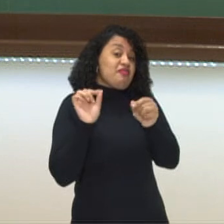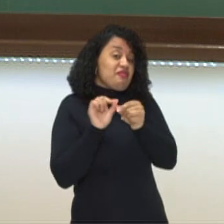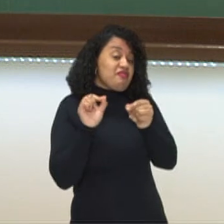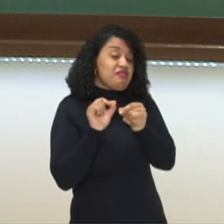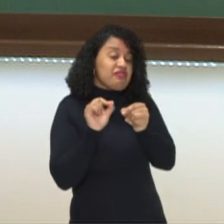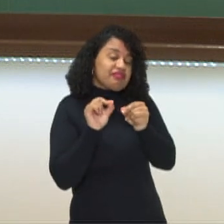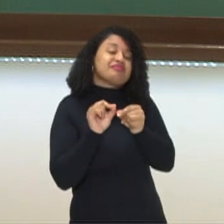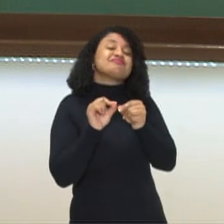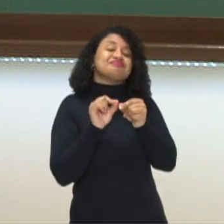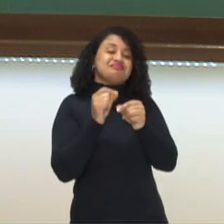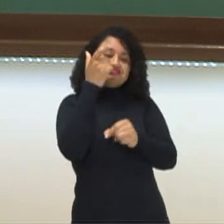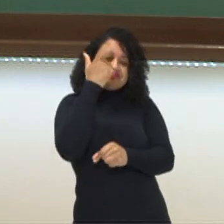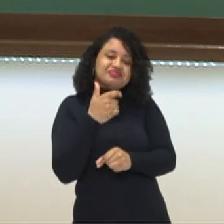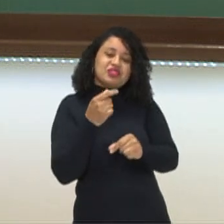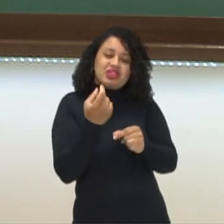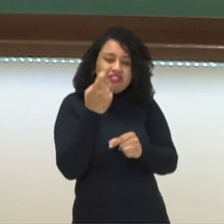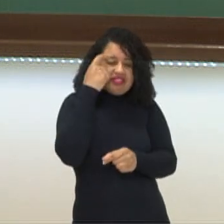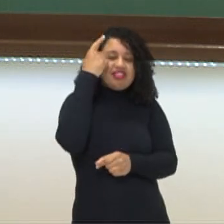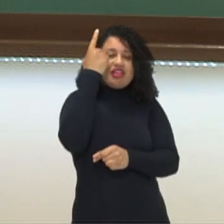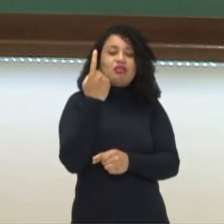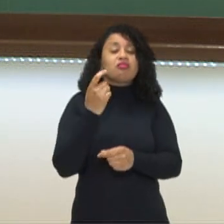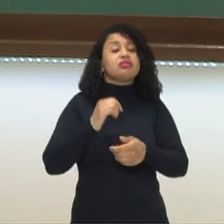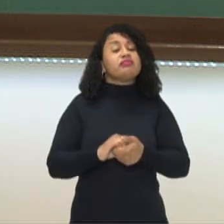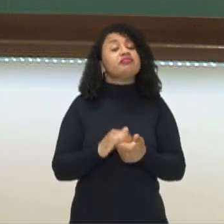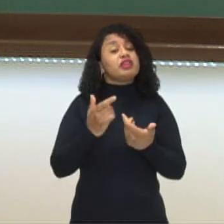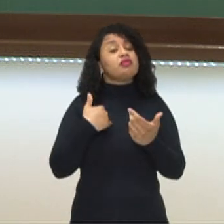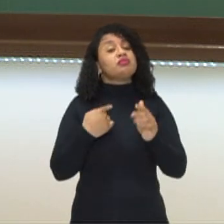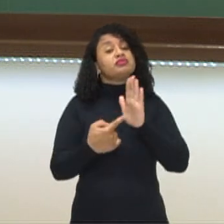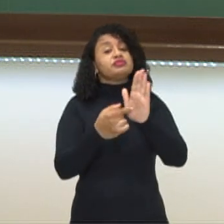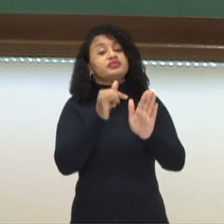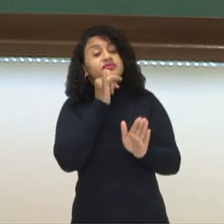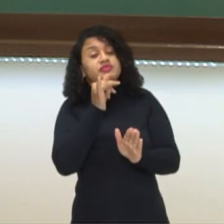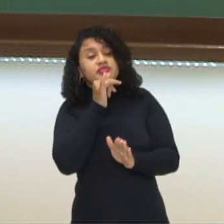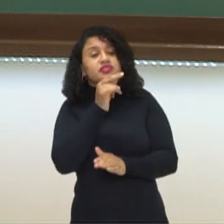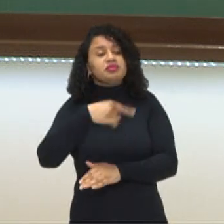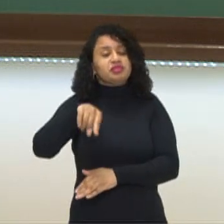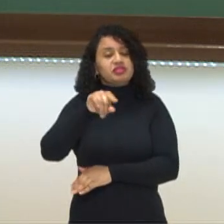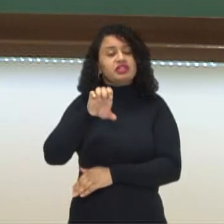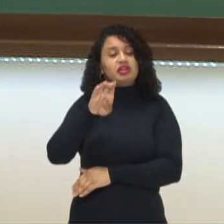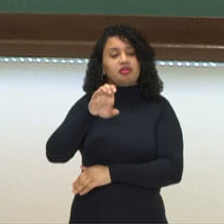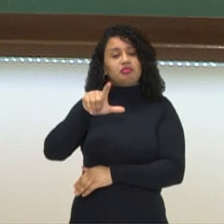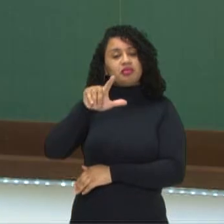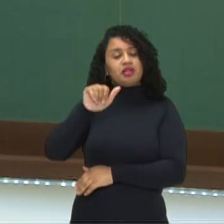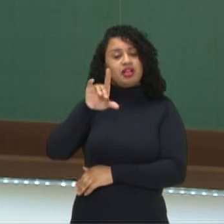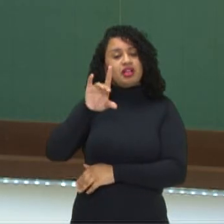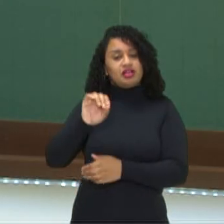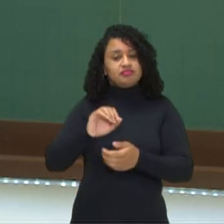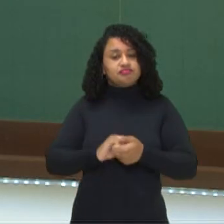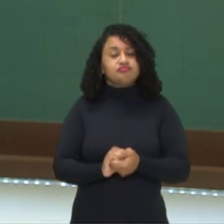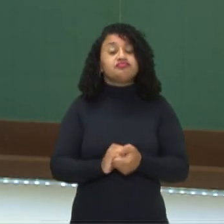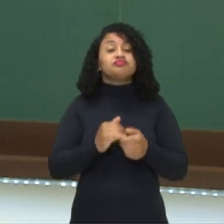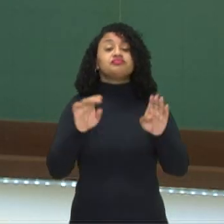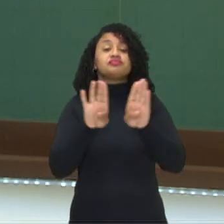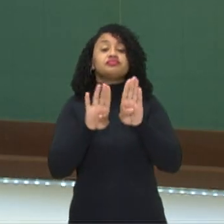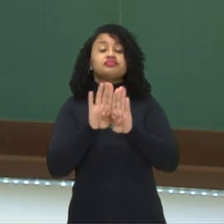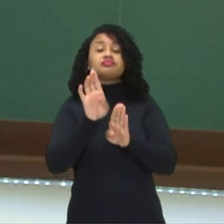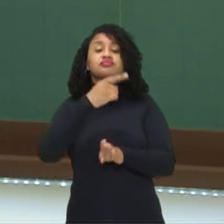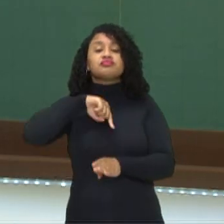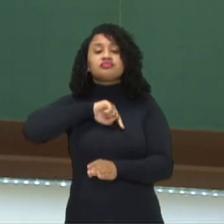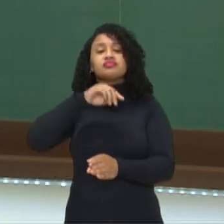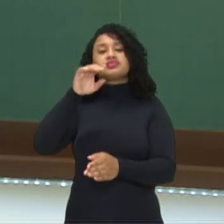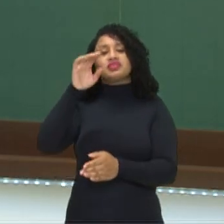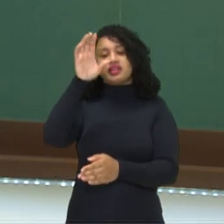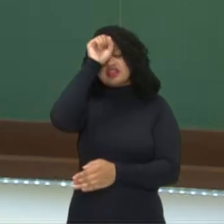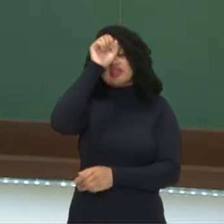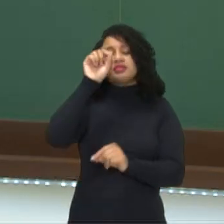embolada, a embolada da prof, né? Então, para dar um exemplo aqui para vocês de embolada. Também vimos, né, a literatura